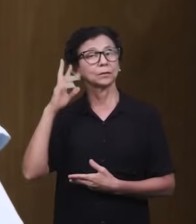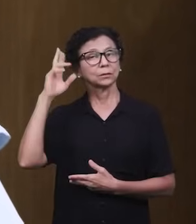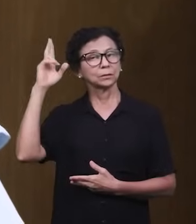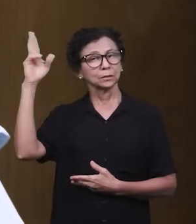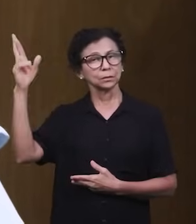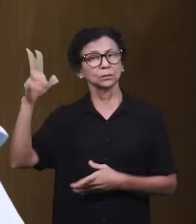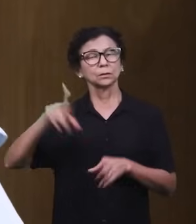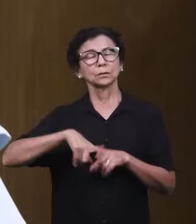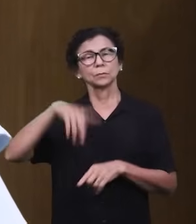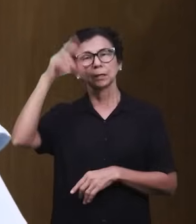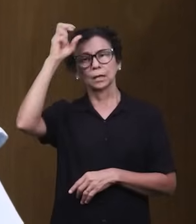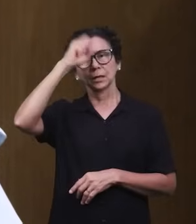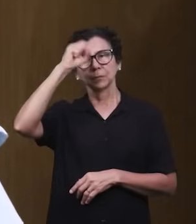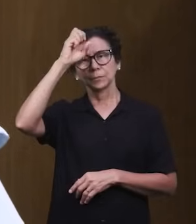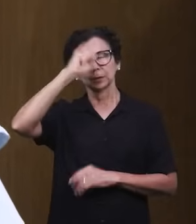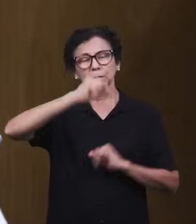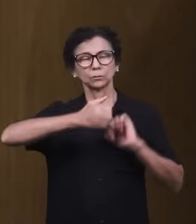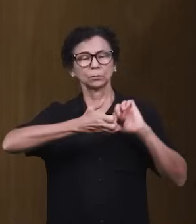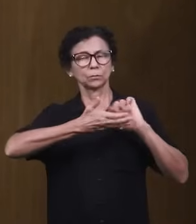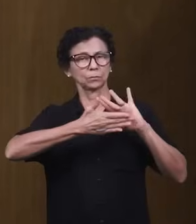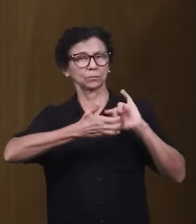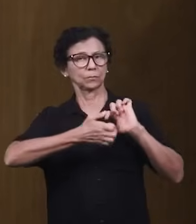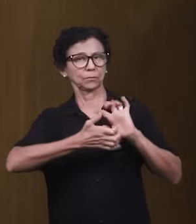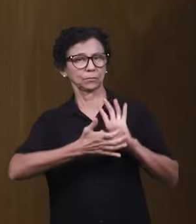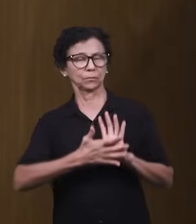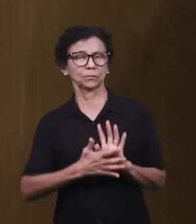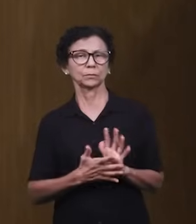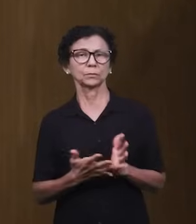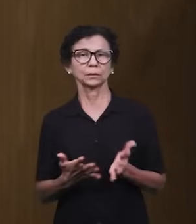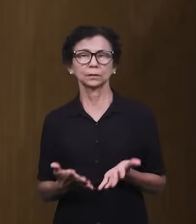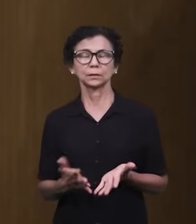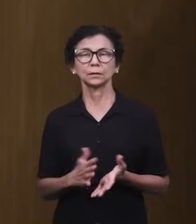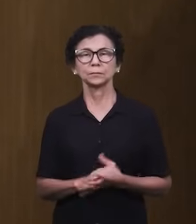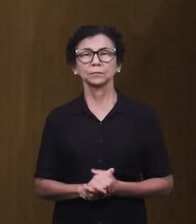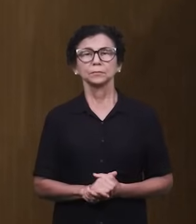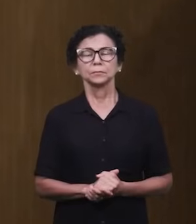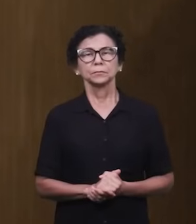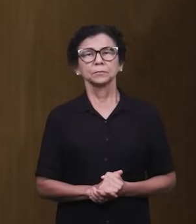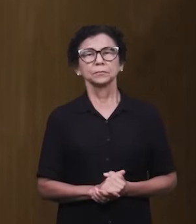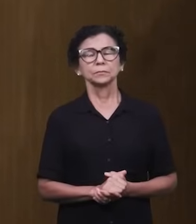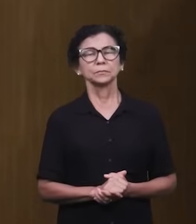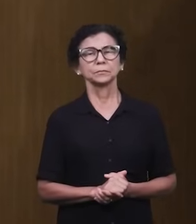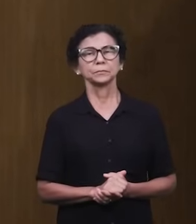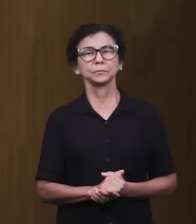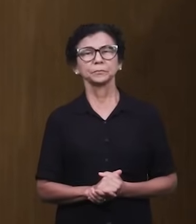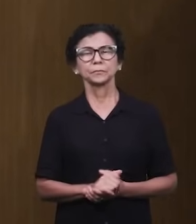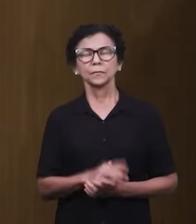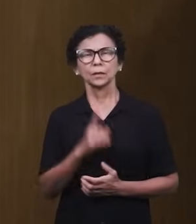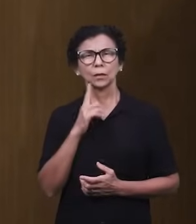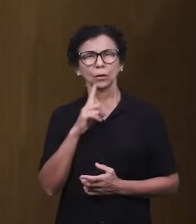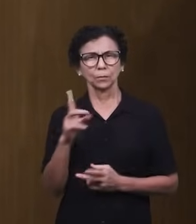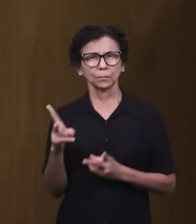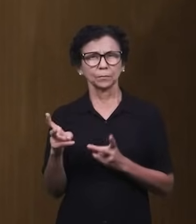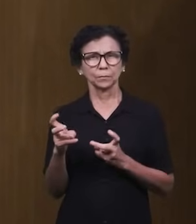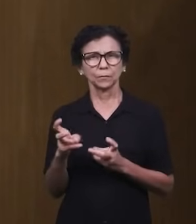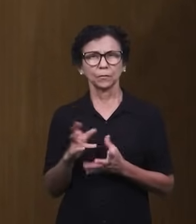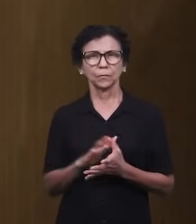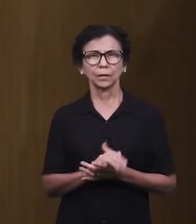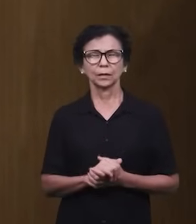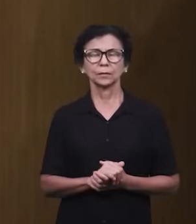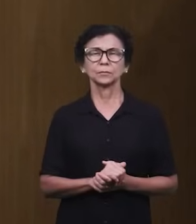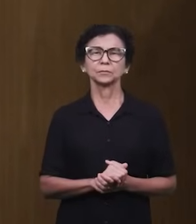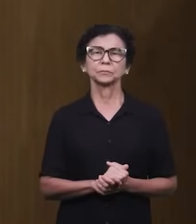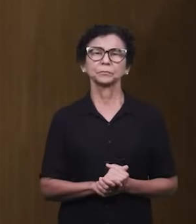pessoas estudam muito e às vezes não alcançam talvez esse desenvolvimento. Por quê? Porque ela tem um presente da parte